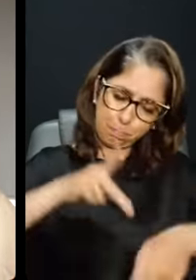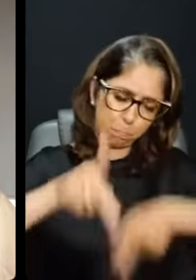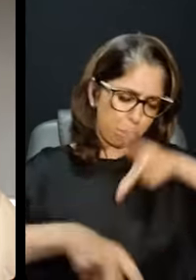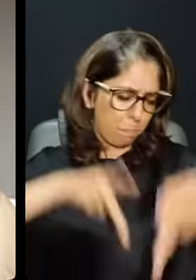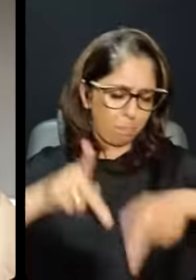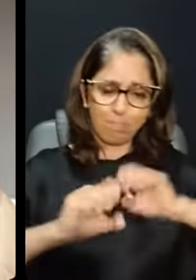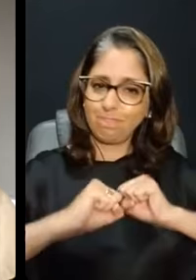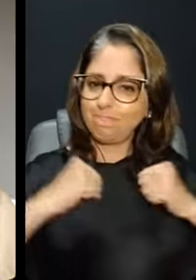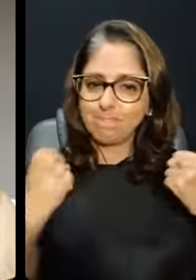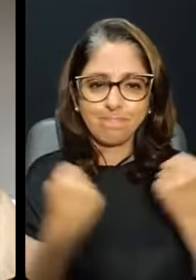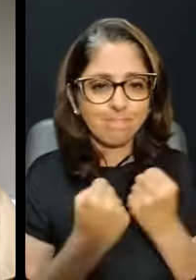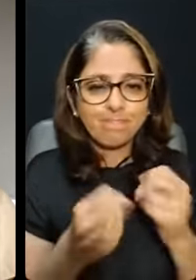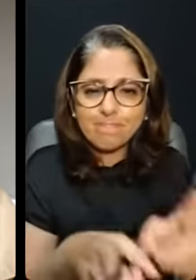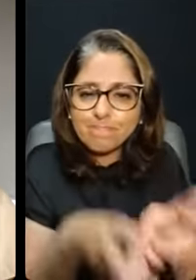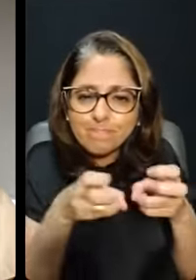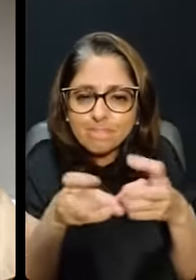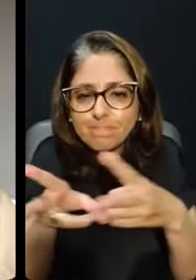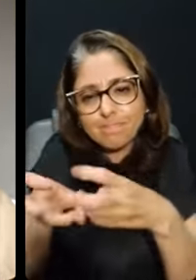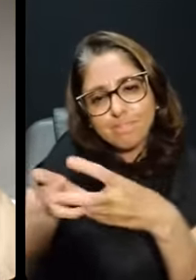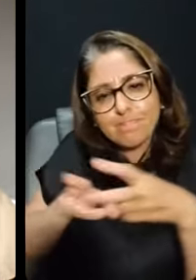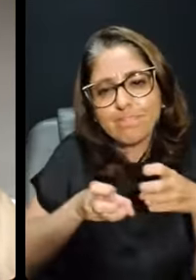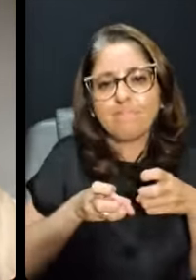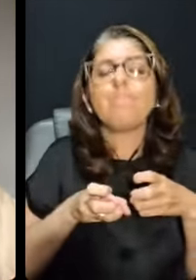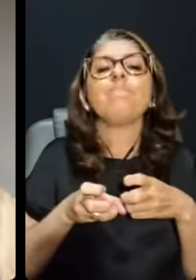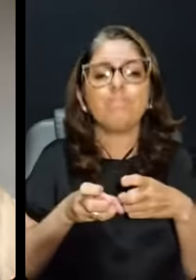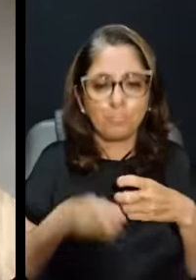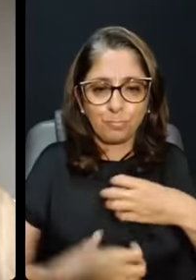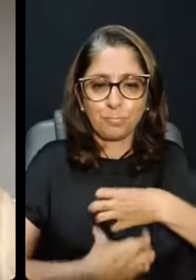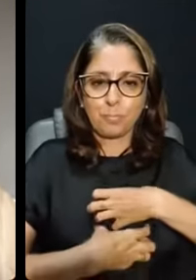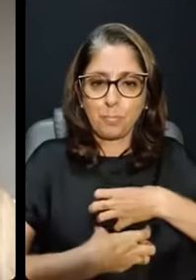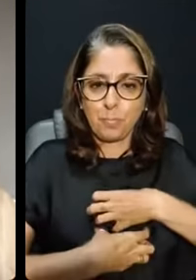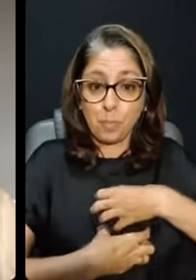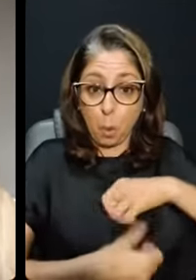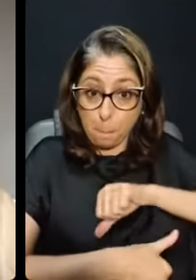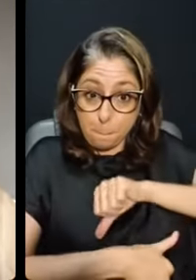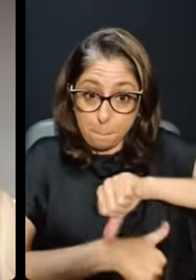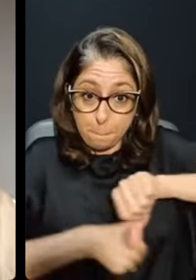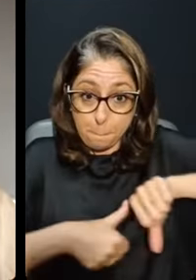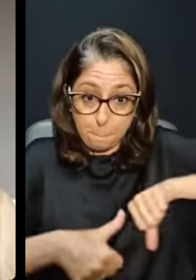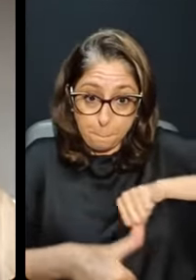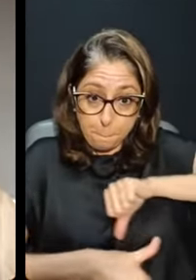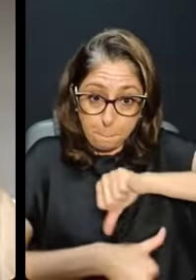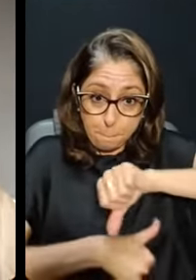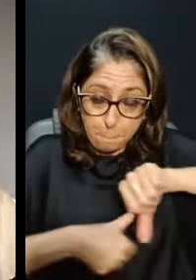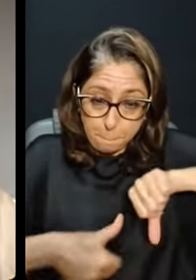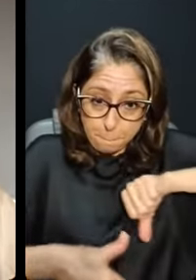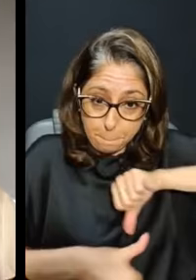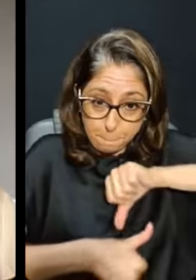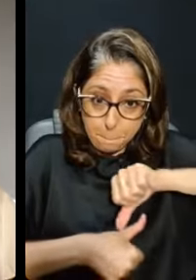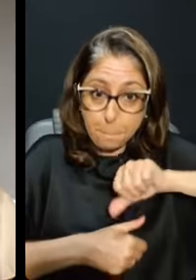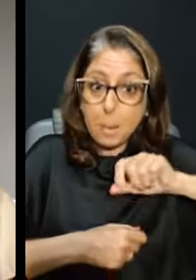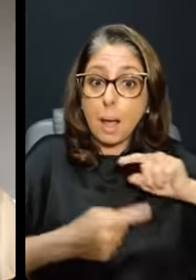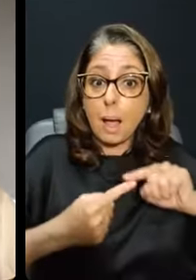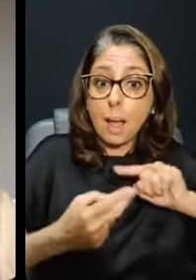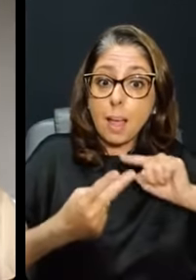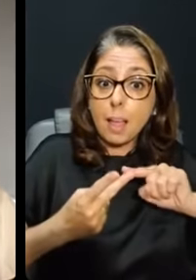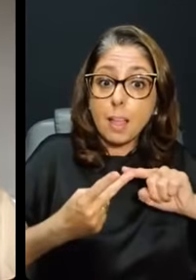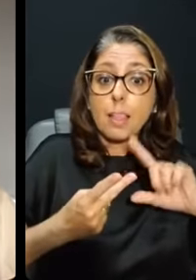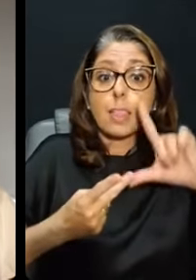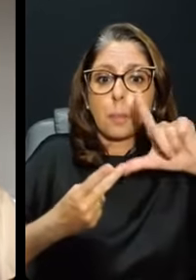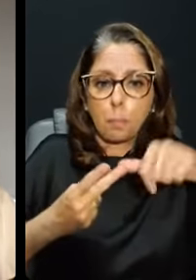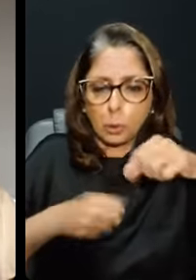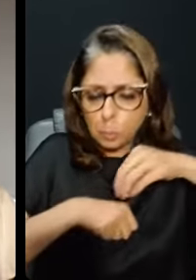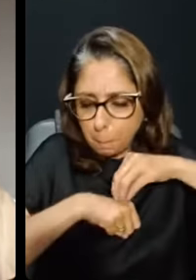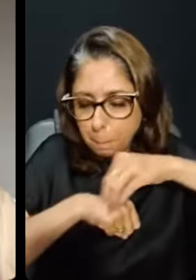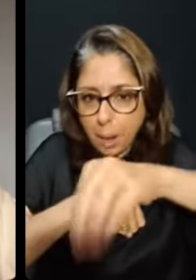perceber e sentir a acessibilidade e transformar espaços, transformar pessoas, porque eu acredito